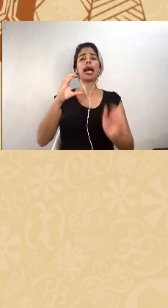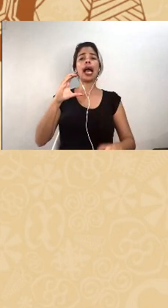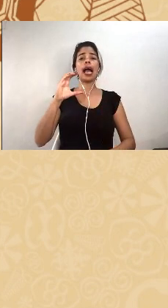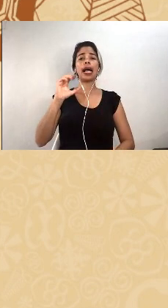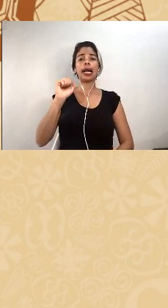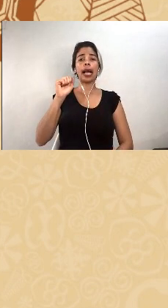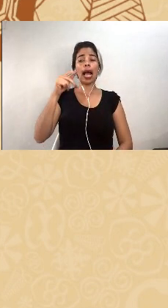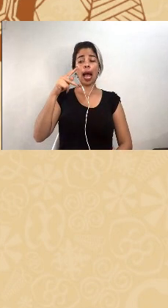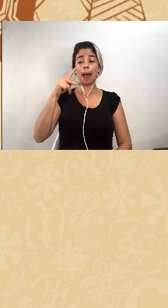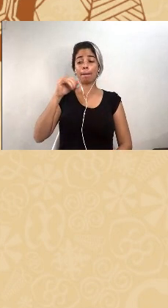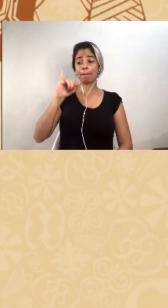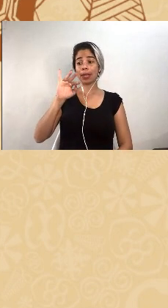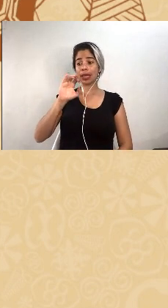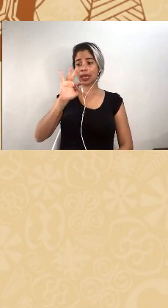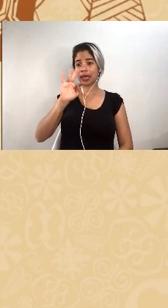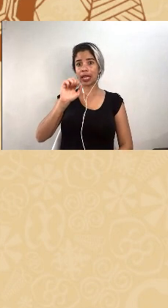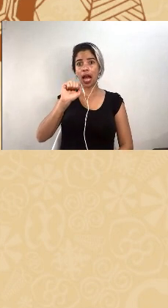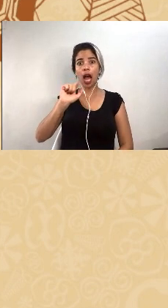da branquitude,